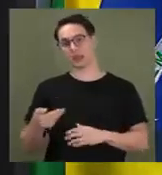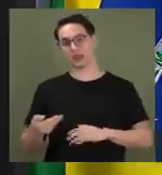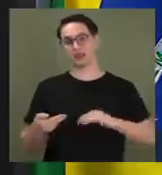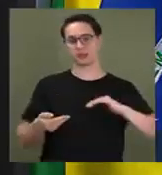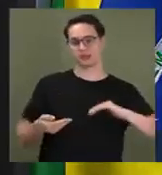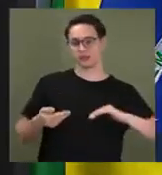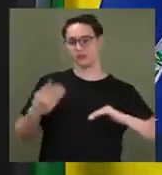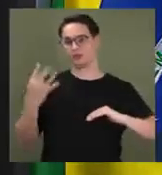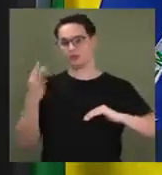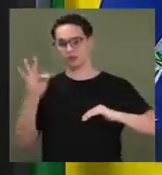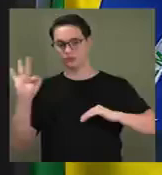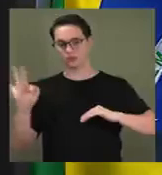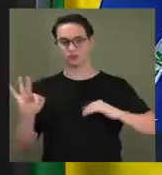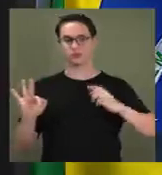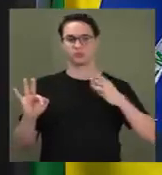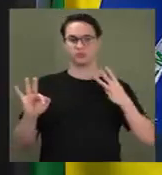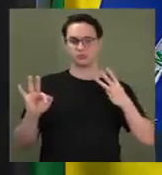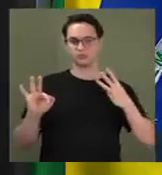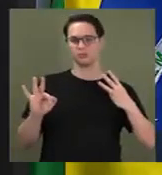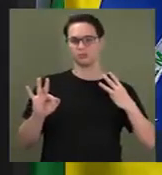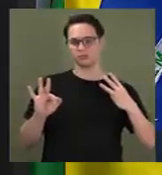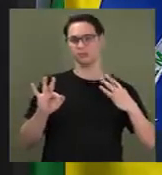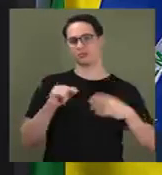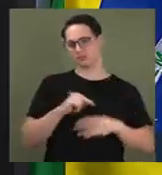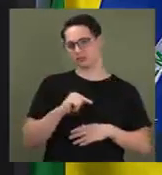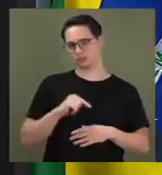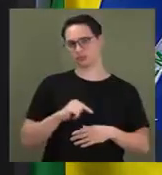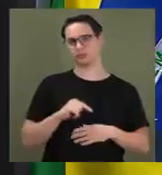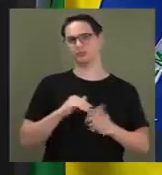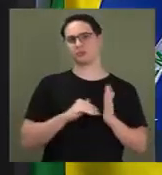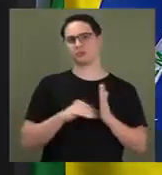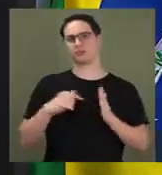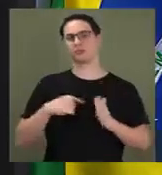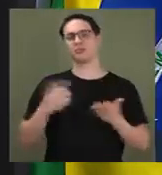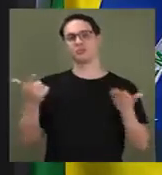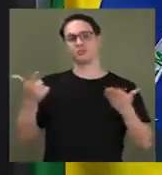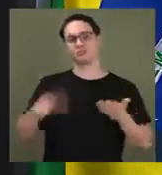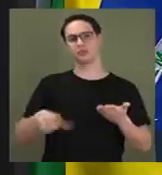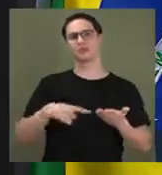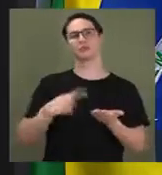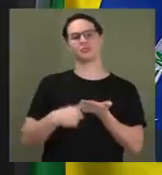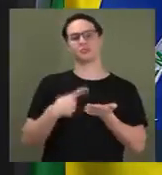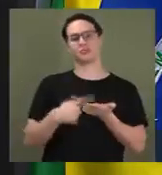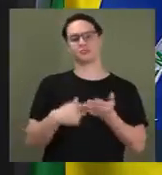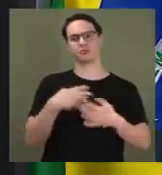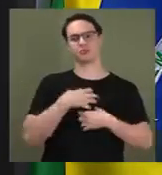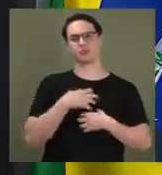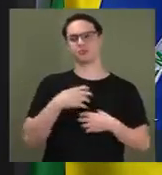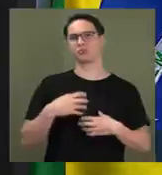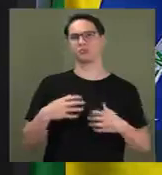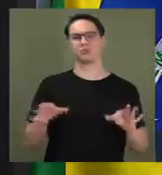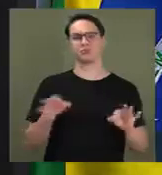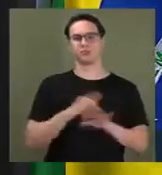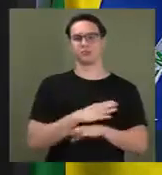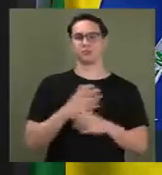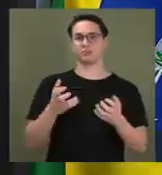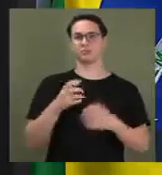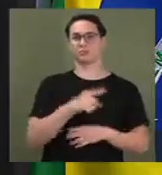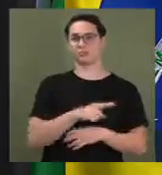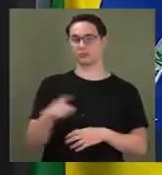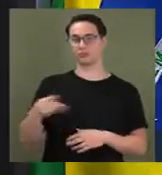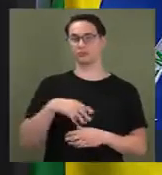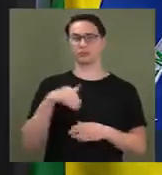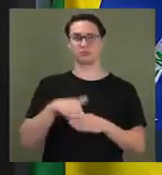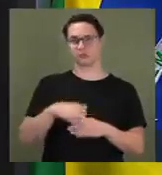4 de federal e 3 de senador. E volto ciente do dever cumprido. Eu quero que os senhores, cada um votarão com a